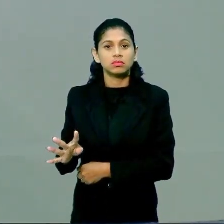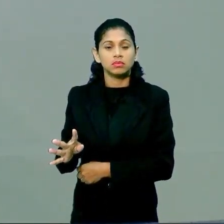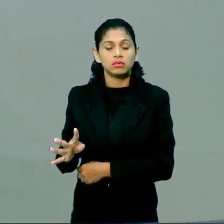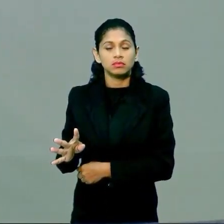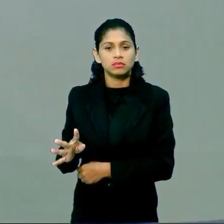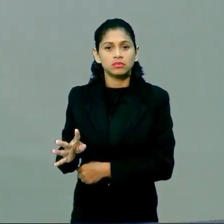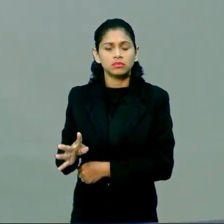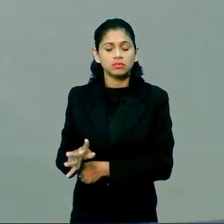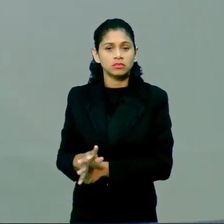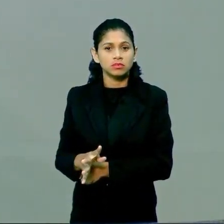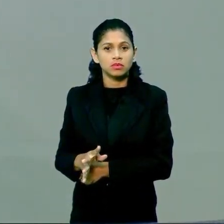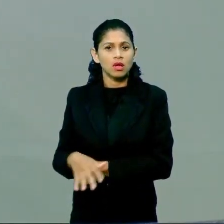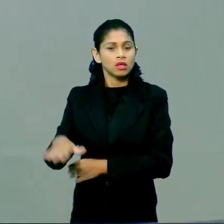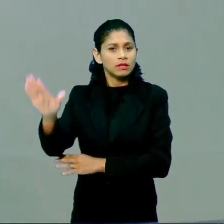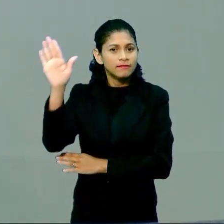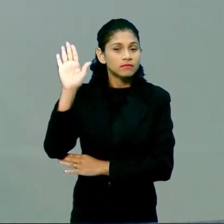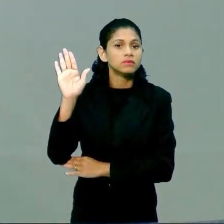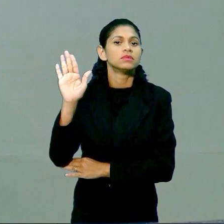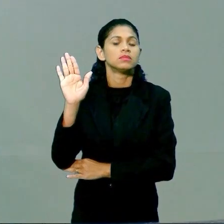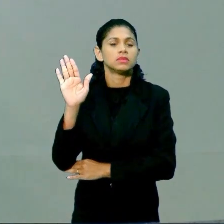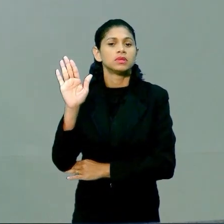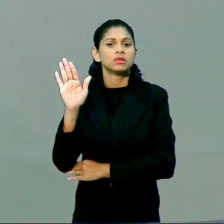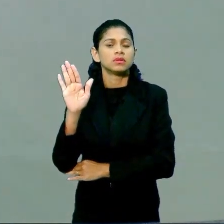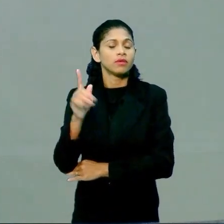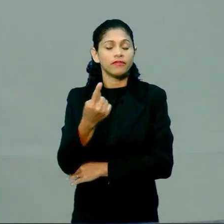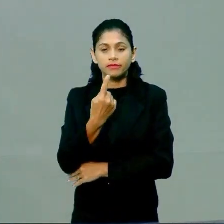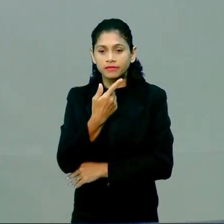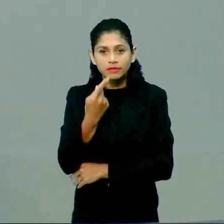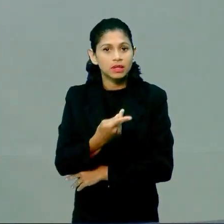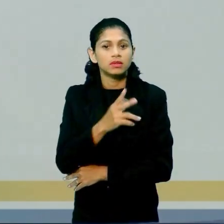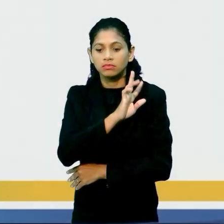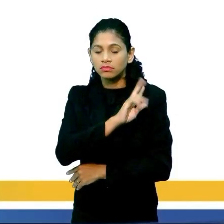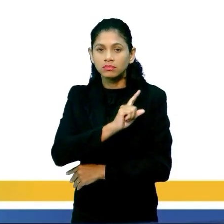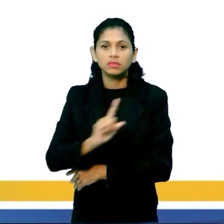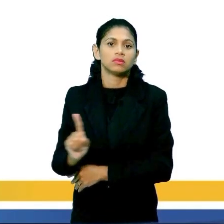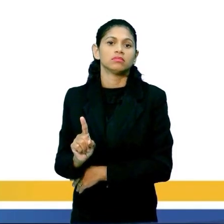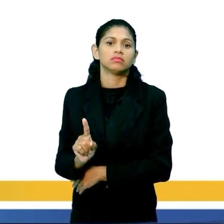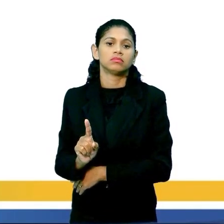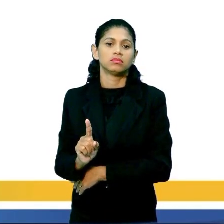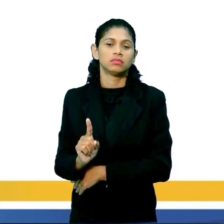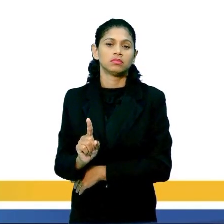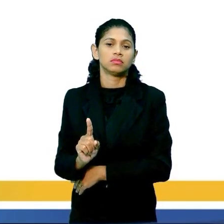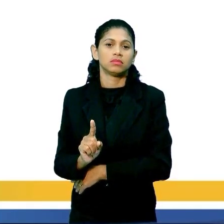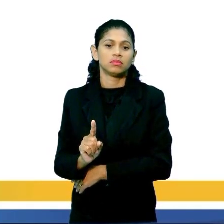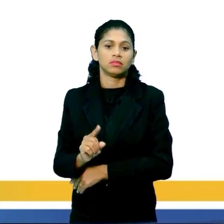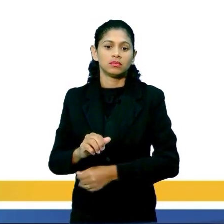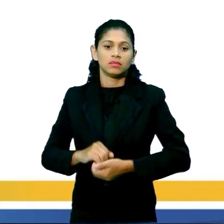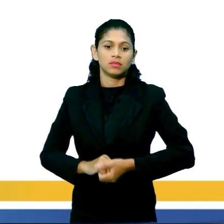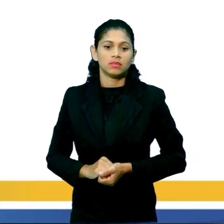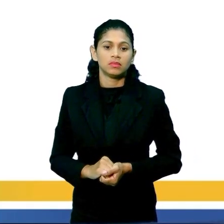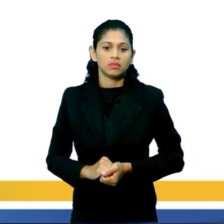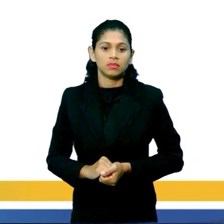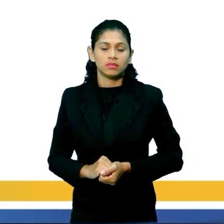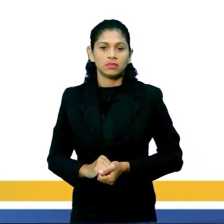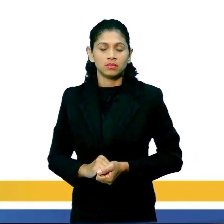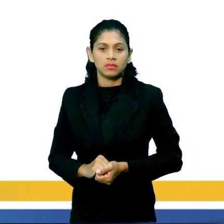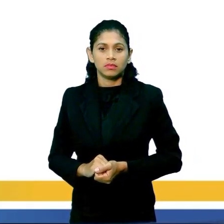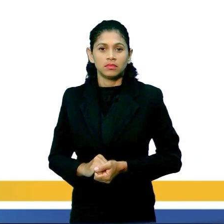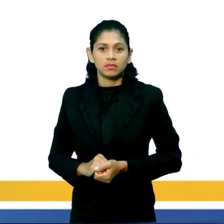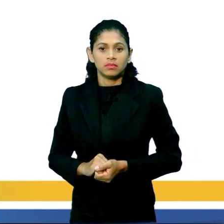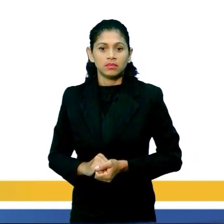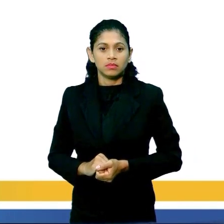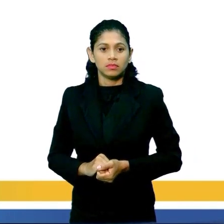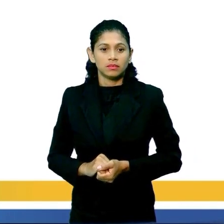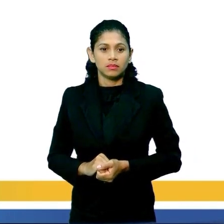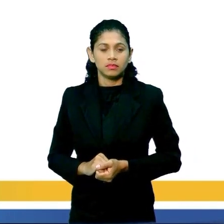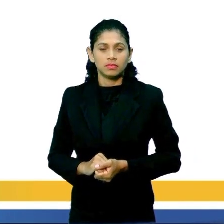181 faça a mãozinha né al na loja no supermercado tudo a mesma coisa né aqui só pelo viés a gente vai Claro